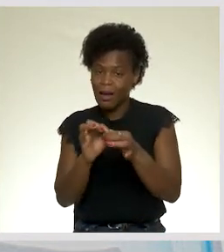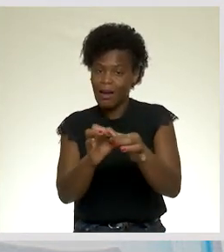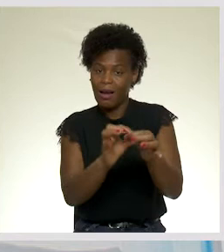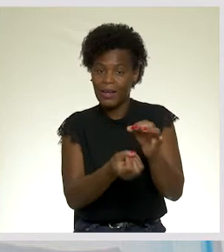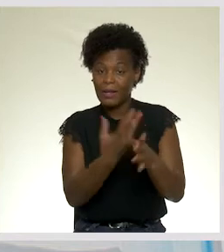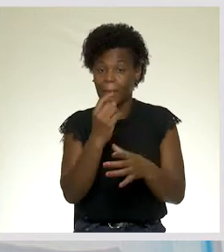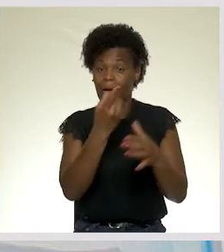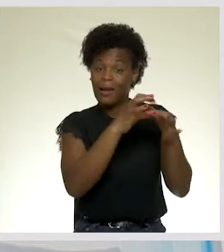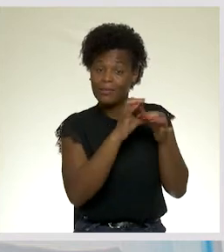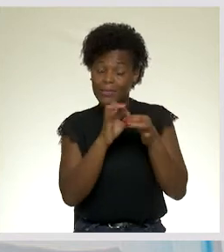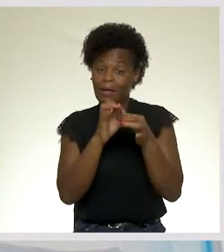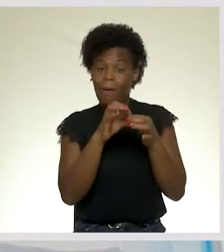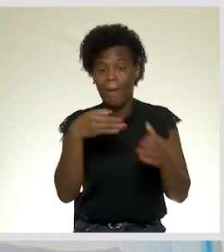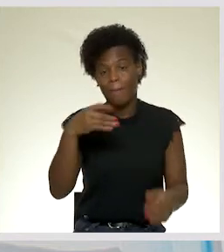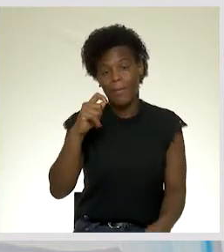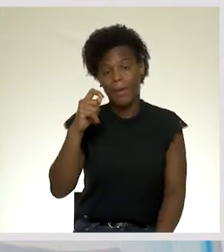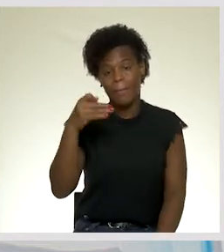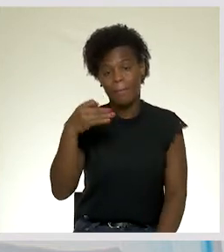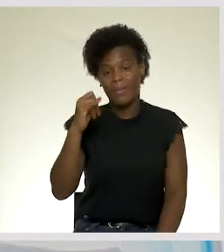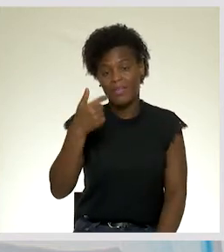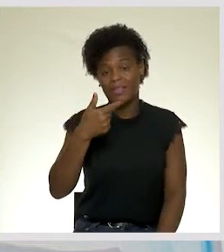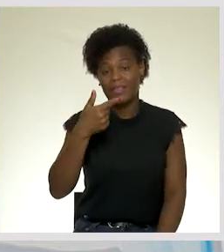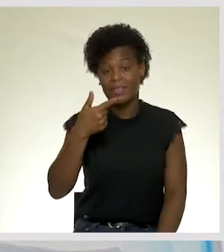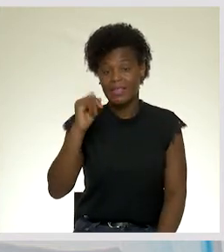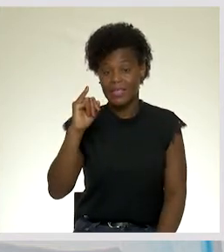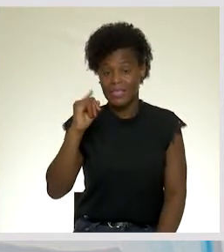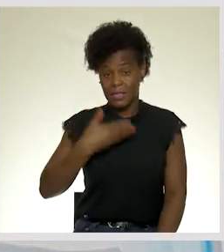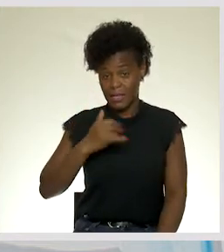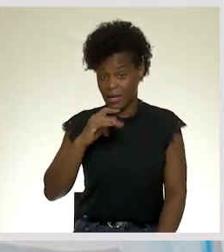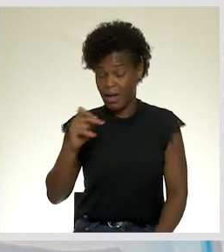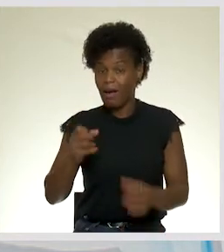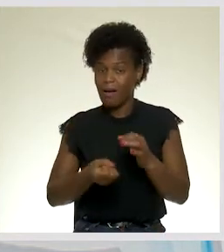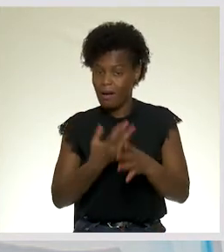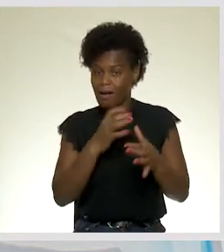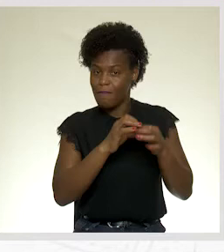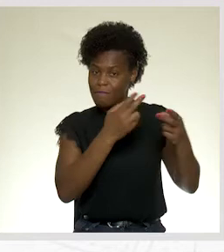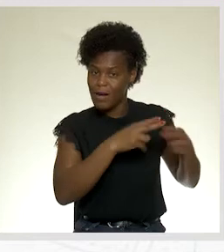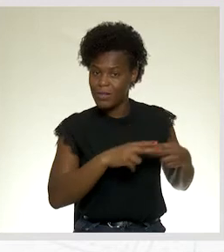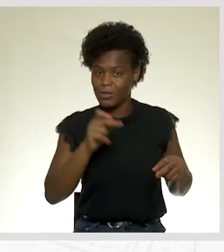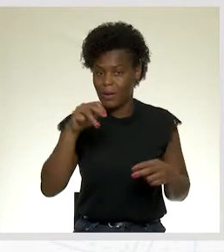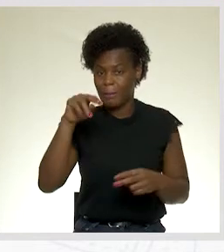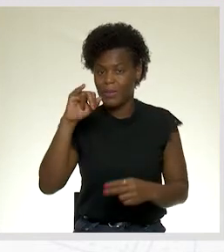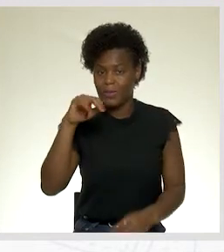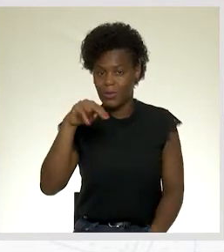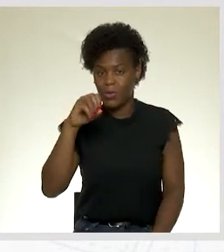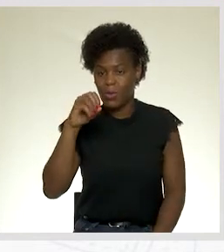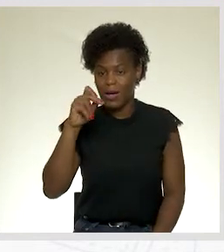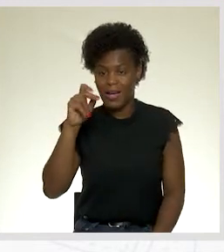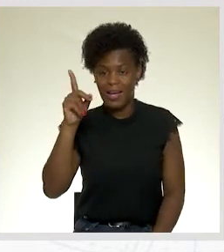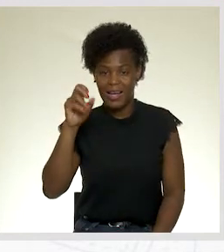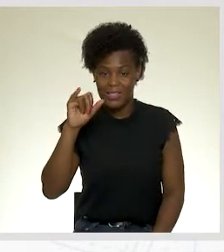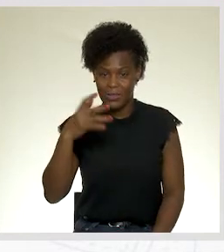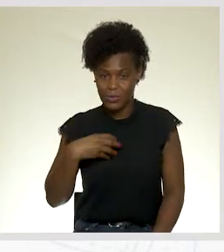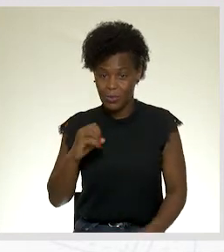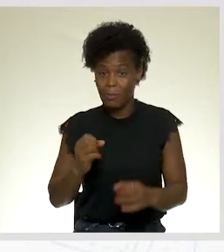que ocorre, ligação peptídica que ocorre entre vários aminoácidos, formando então as proteínas. Sabe-se que